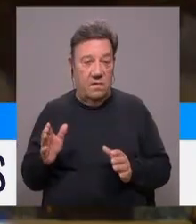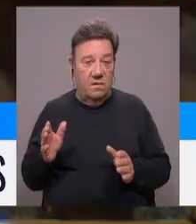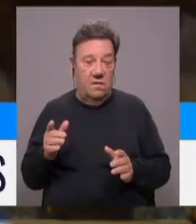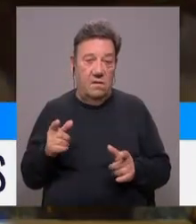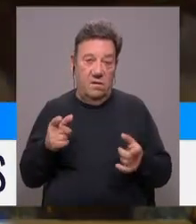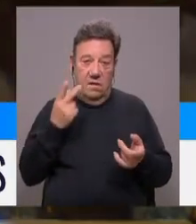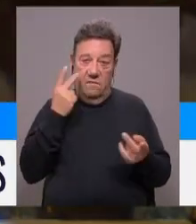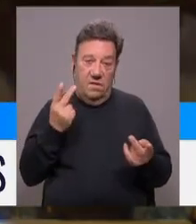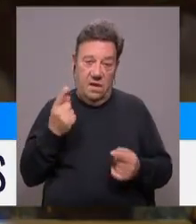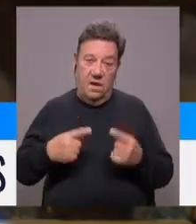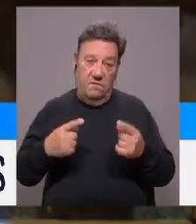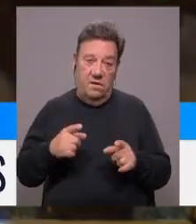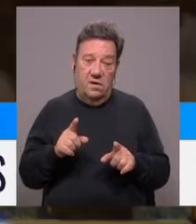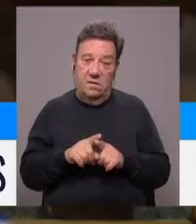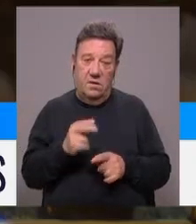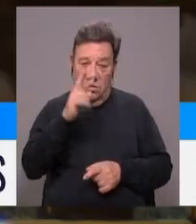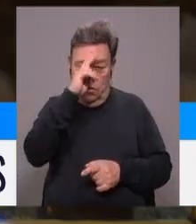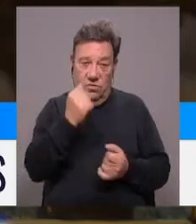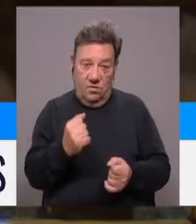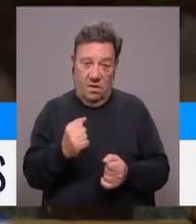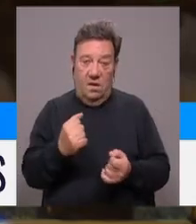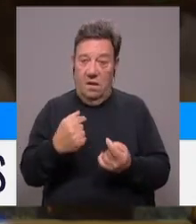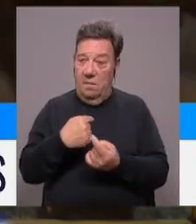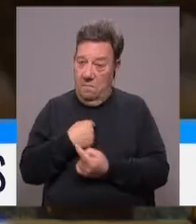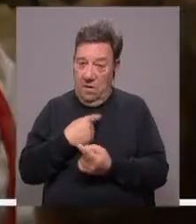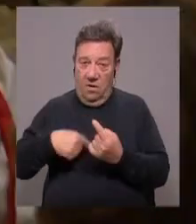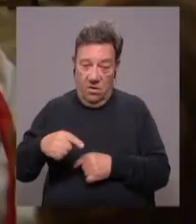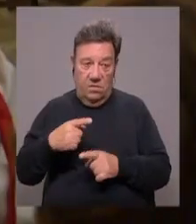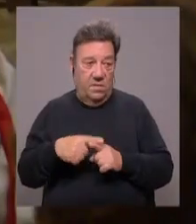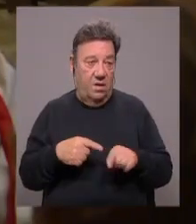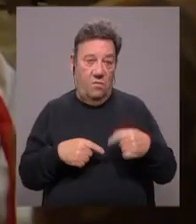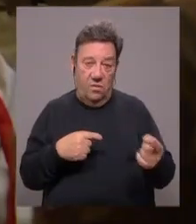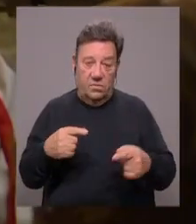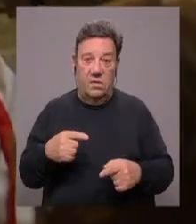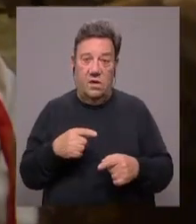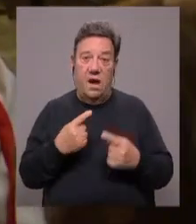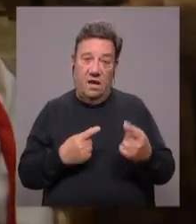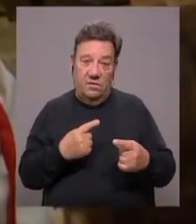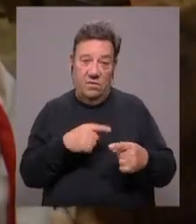E a vida às vezes é mesmo muito dura para nós e para outros. E às vezes para outros por causa de nós.